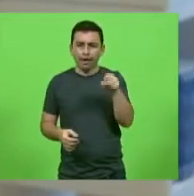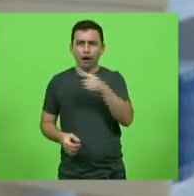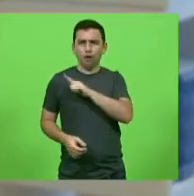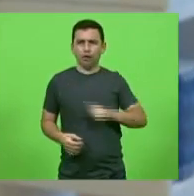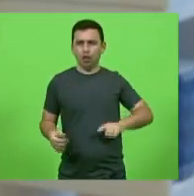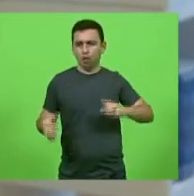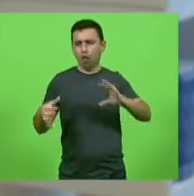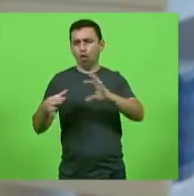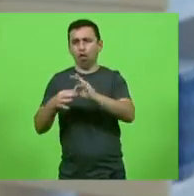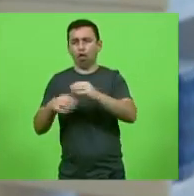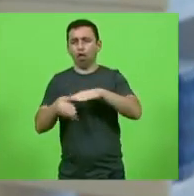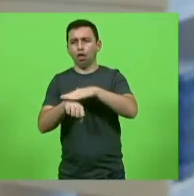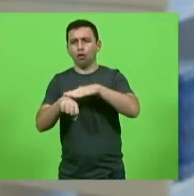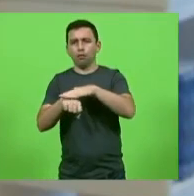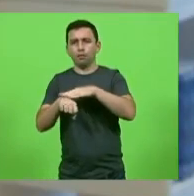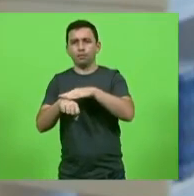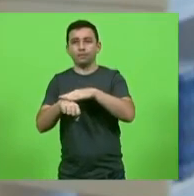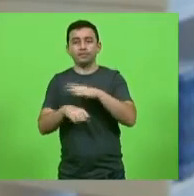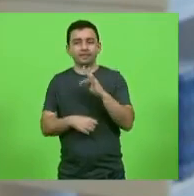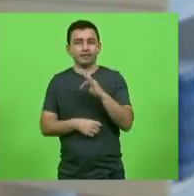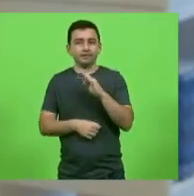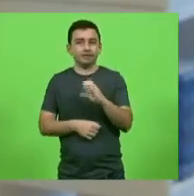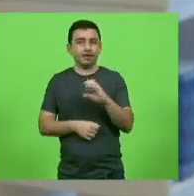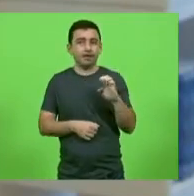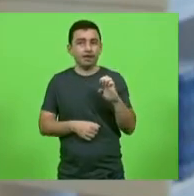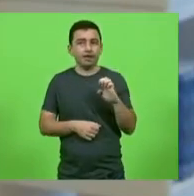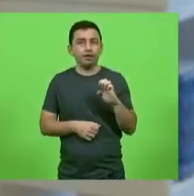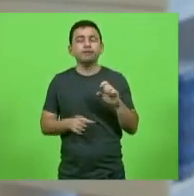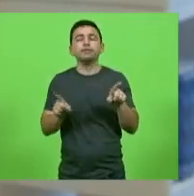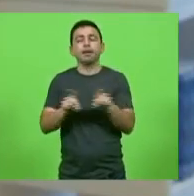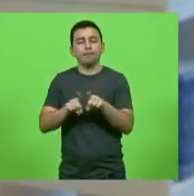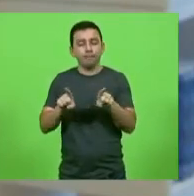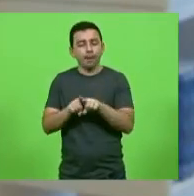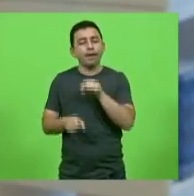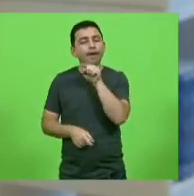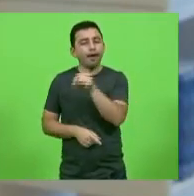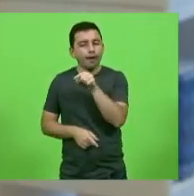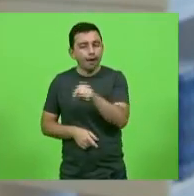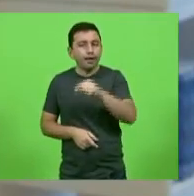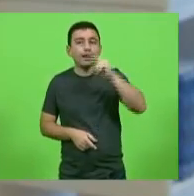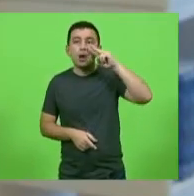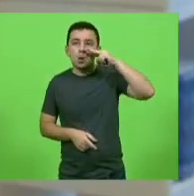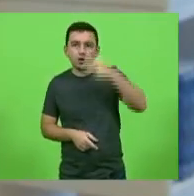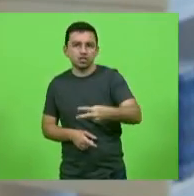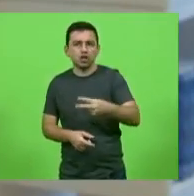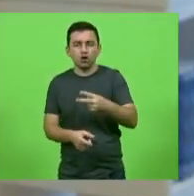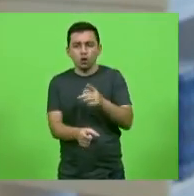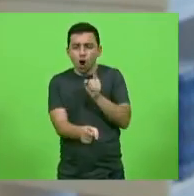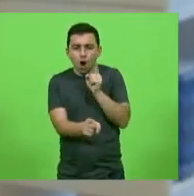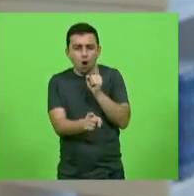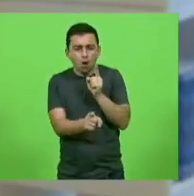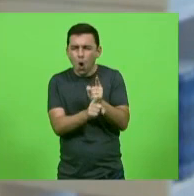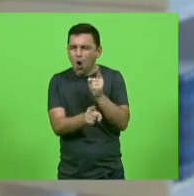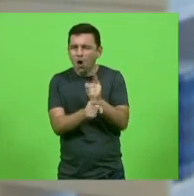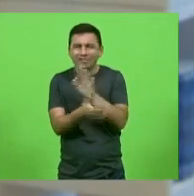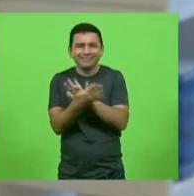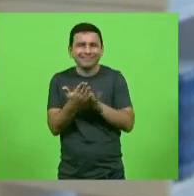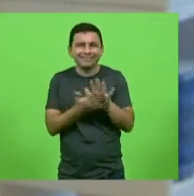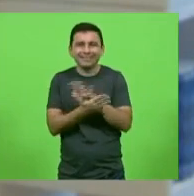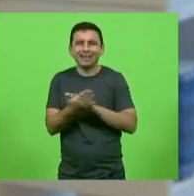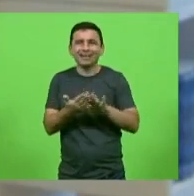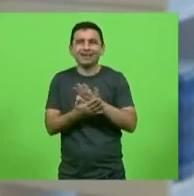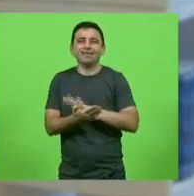falado, aqui é o TCE, também reconheceu que não foi identificada a existência de prática de qualquer ato